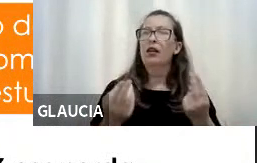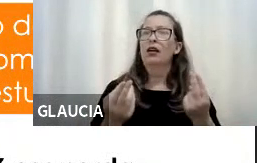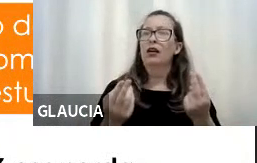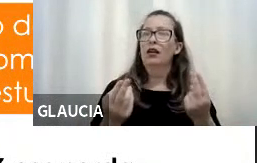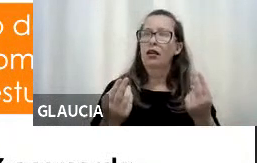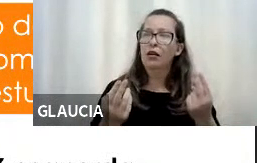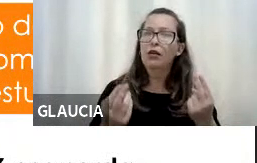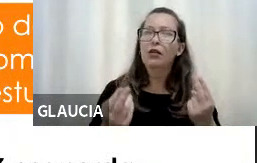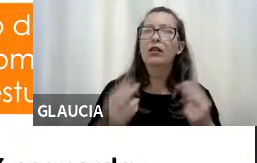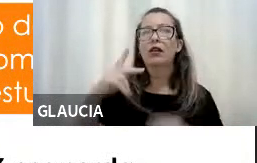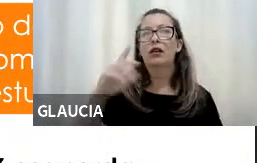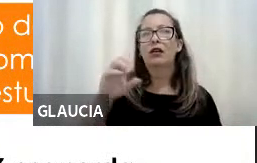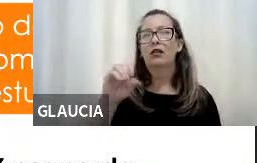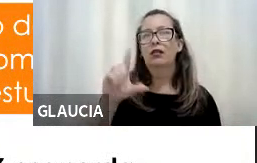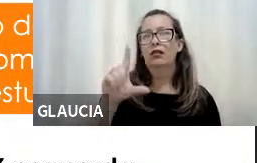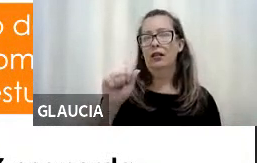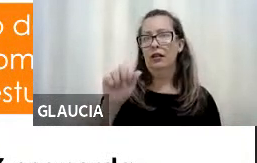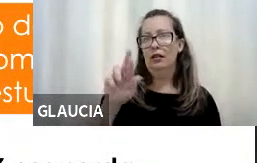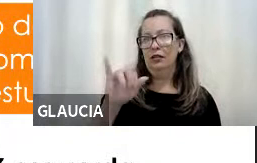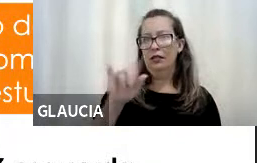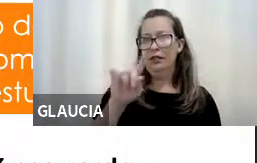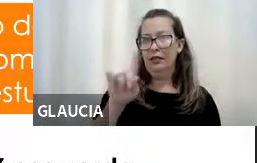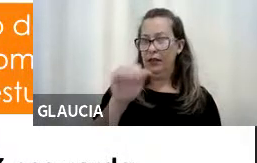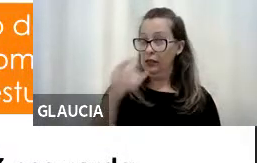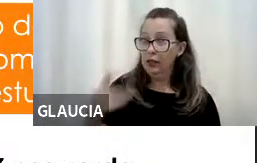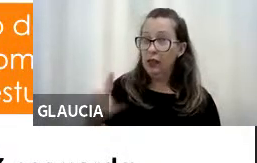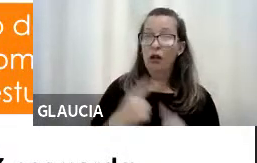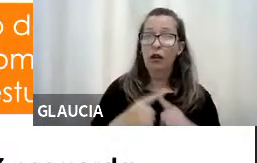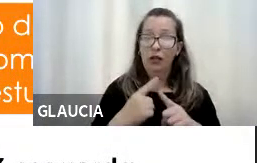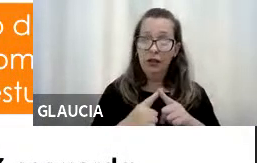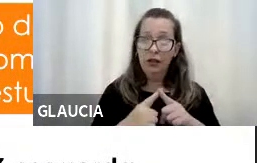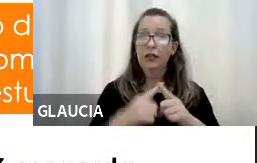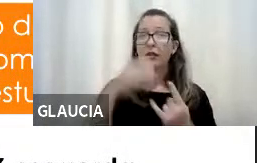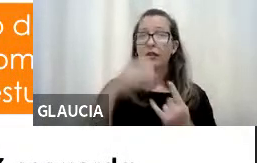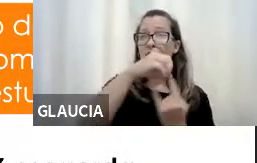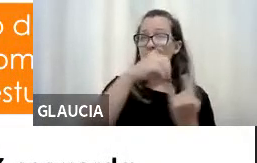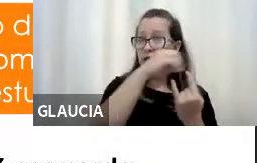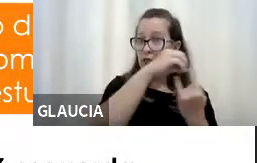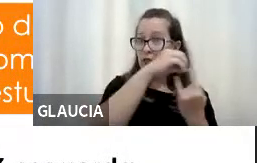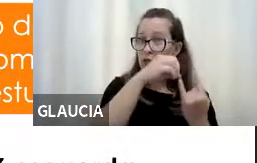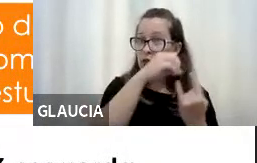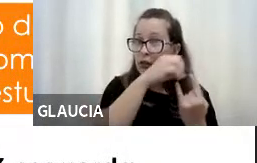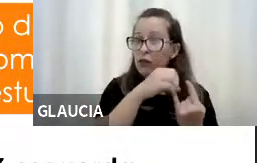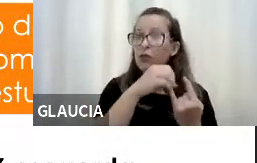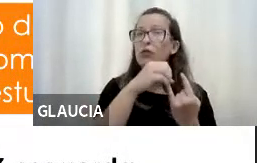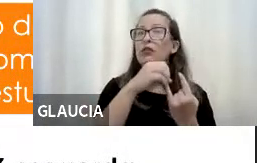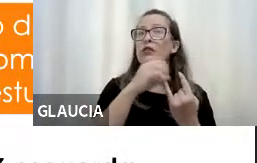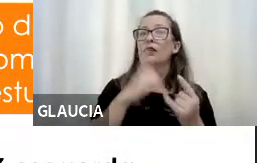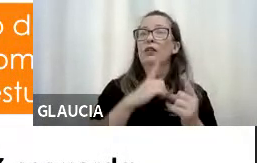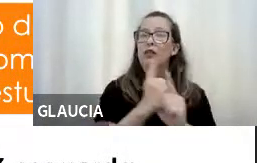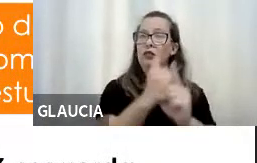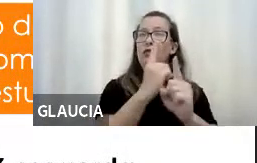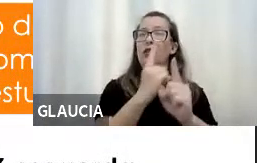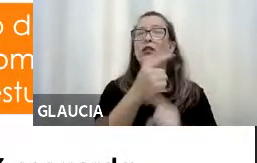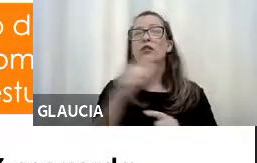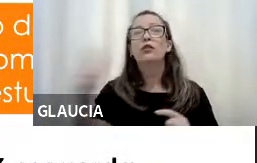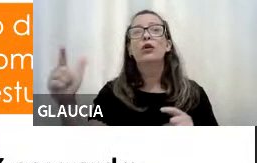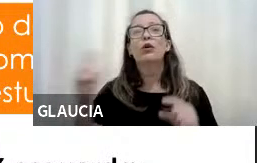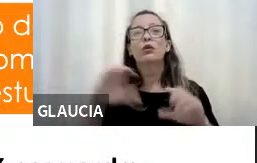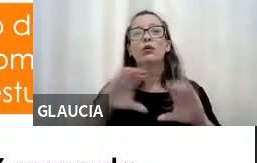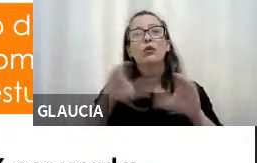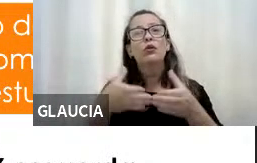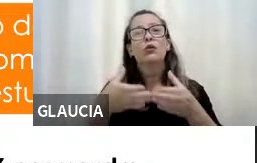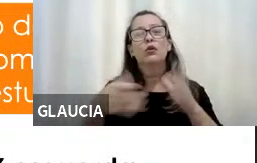da polarização, né? A Fiocruz identificada pelo outro grupo, por grupos bolsonaristas, como